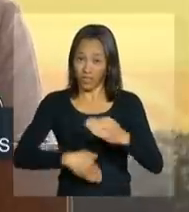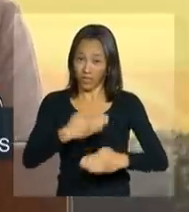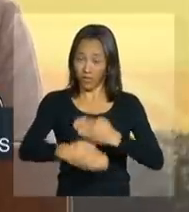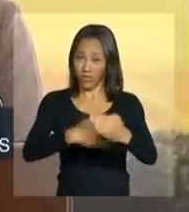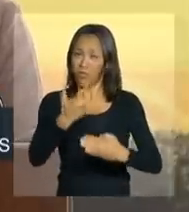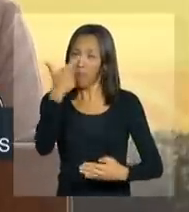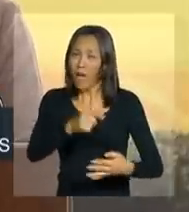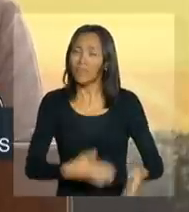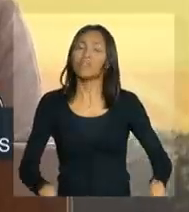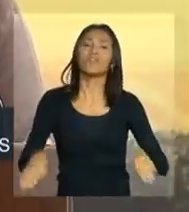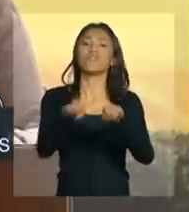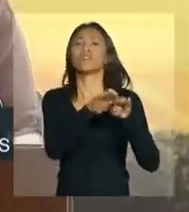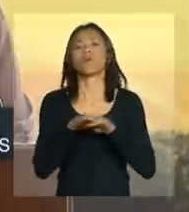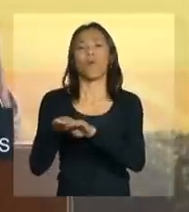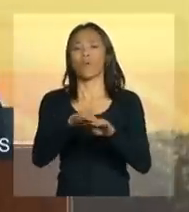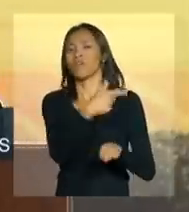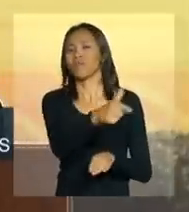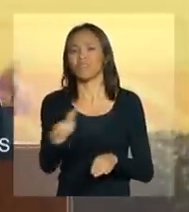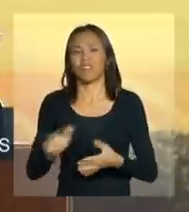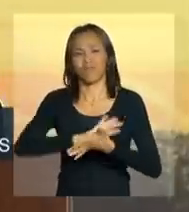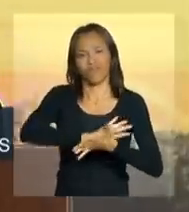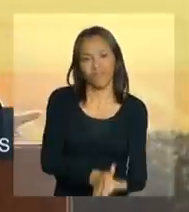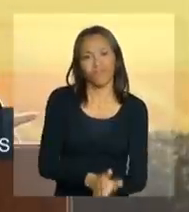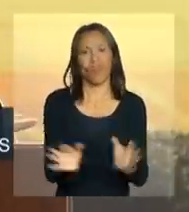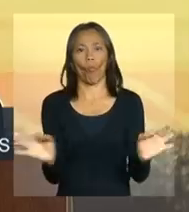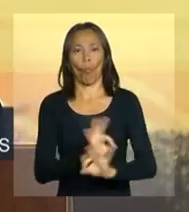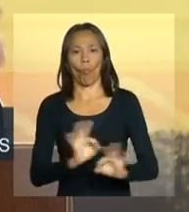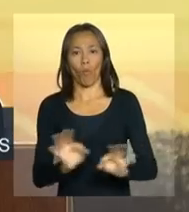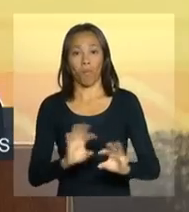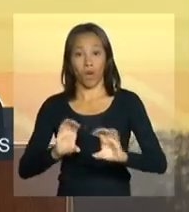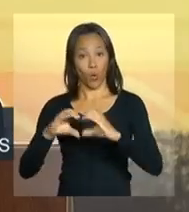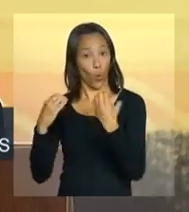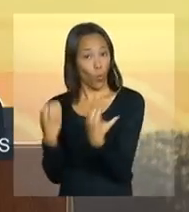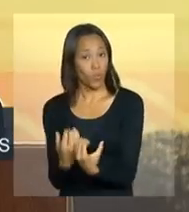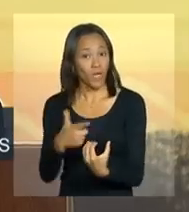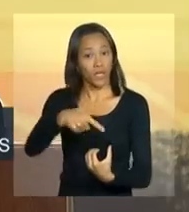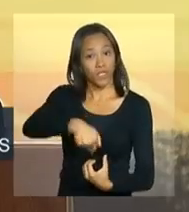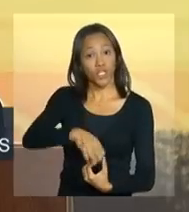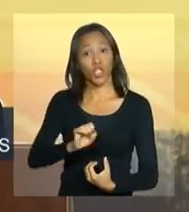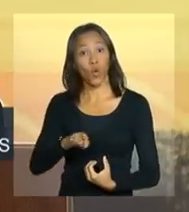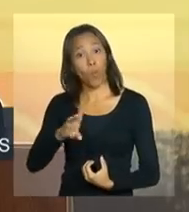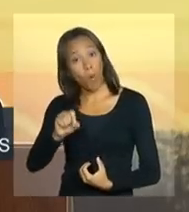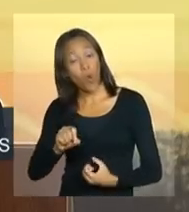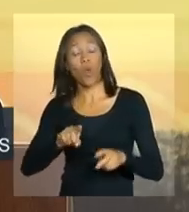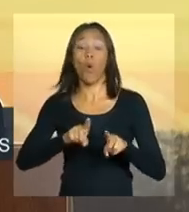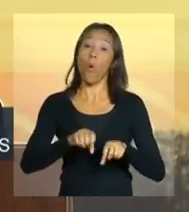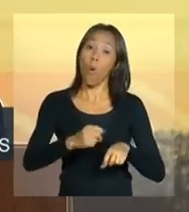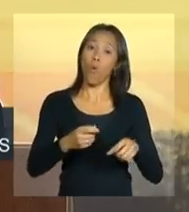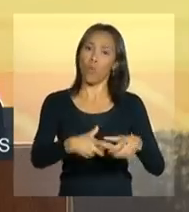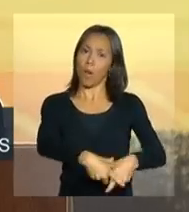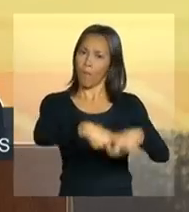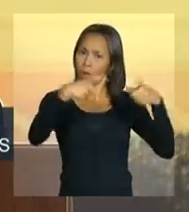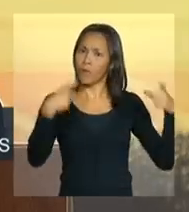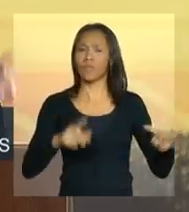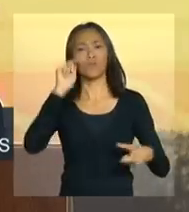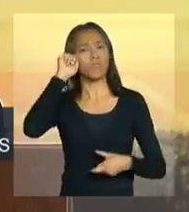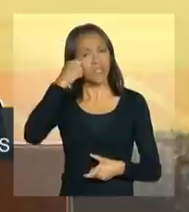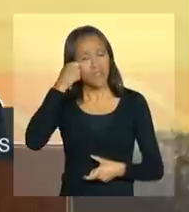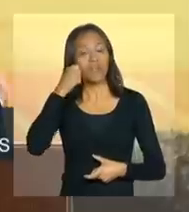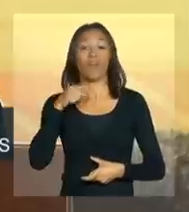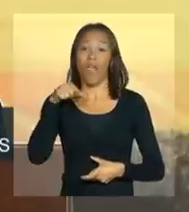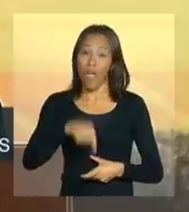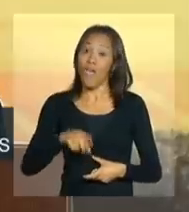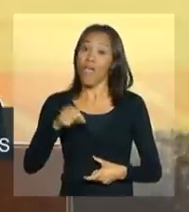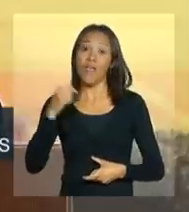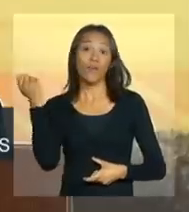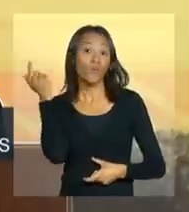menos discriminatório para quilombolas ou para população negra em geral Esta é uma das grandes